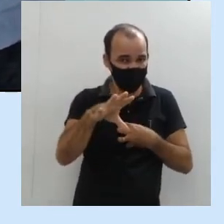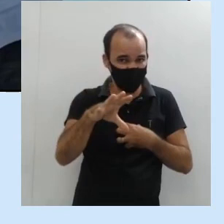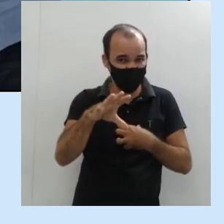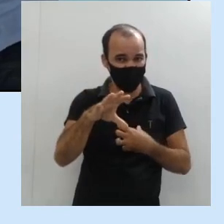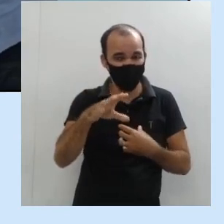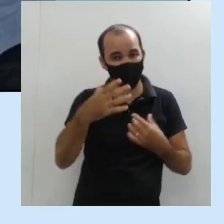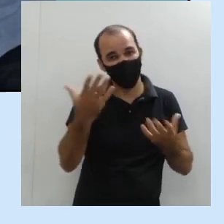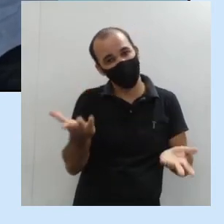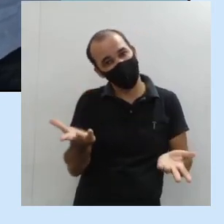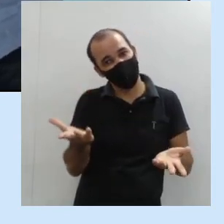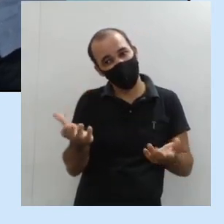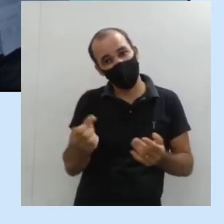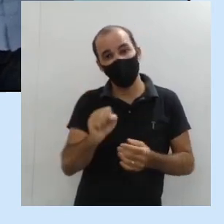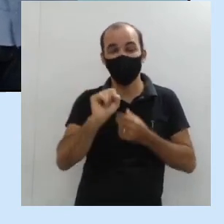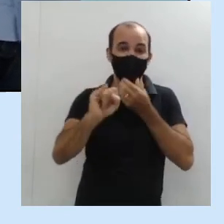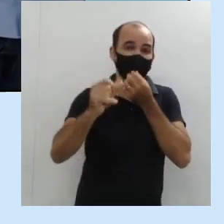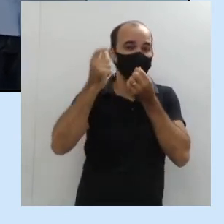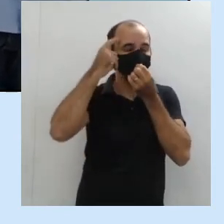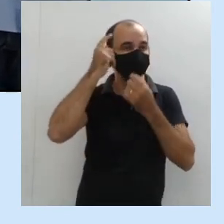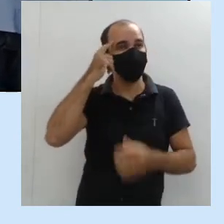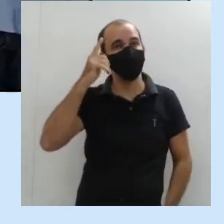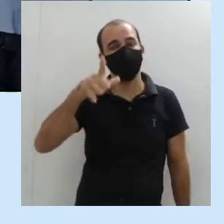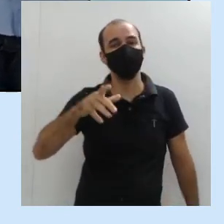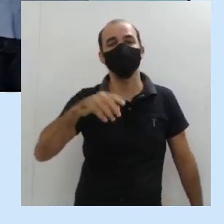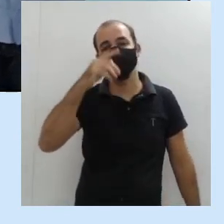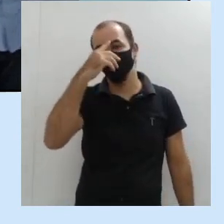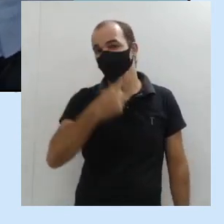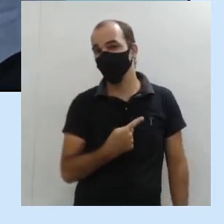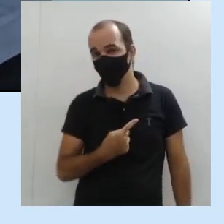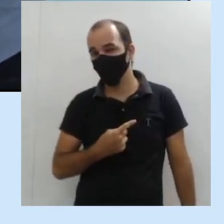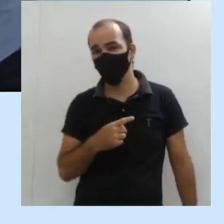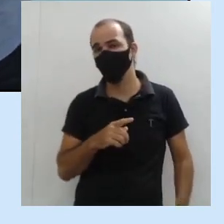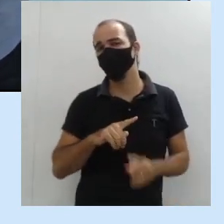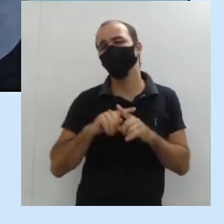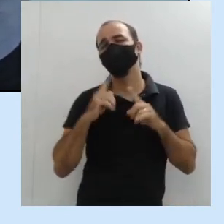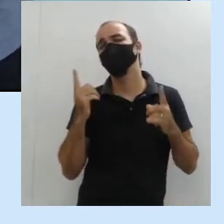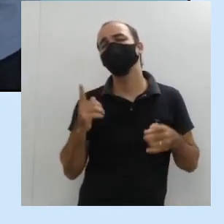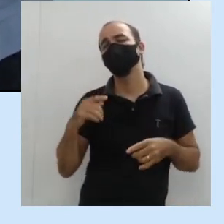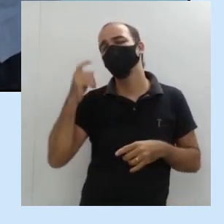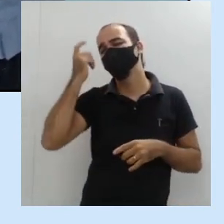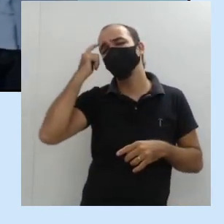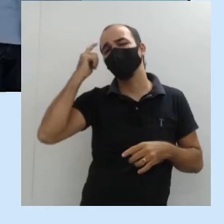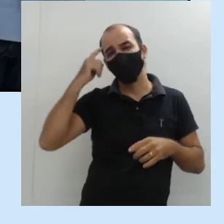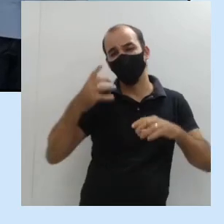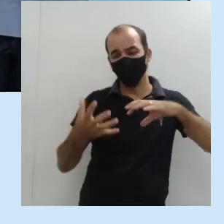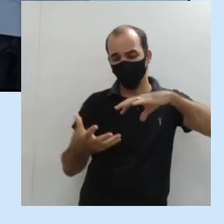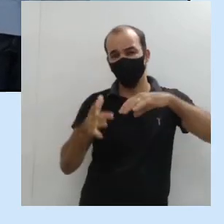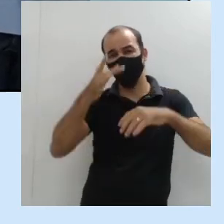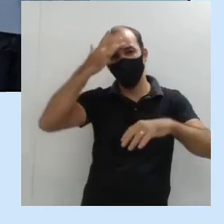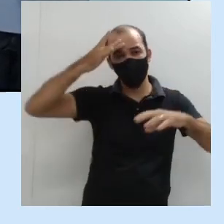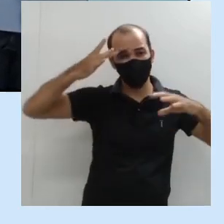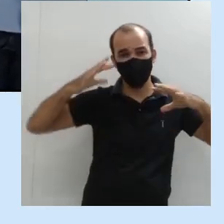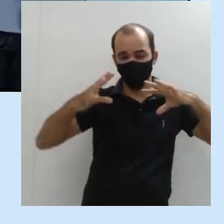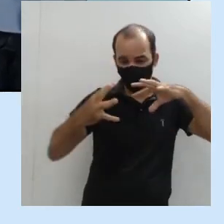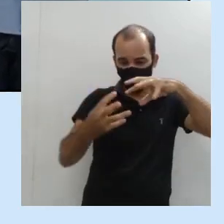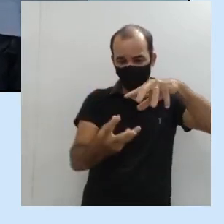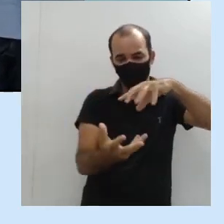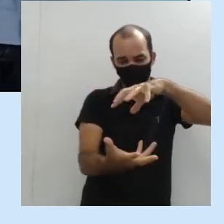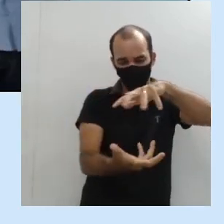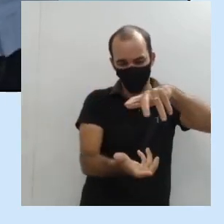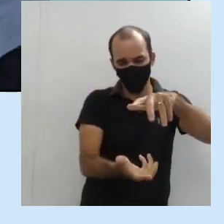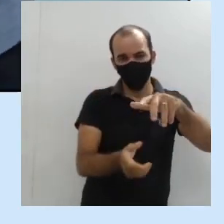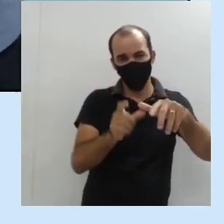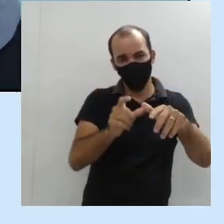aspecto individual, de uma forma individual, claro, mas de uma forma geral. Será que o mundo hoje é um pouquinho melhor? Veja que